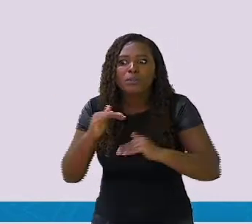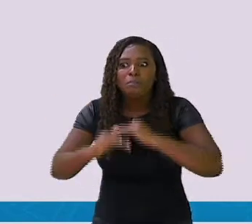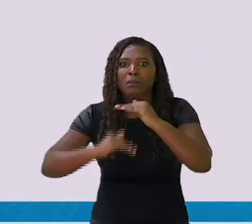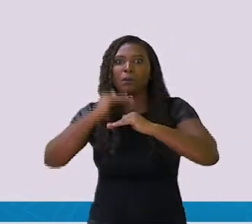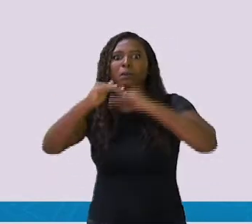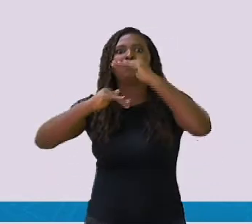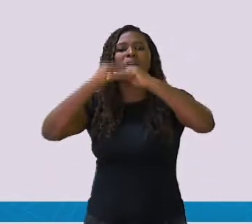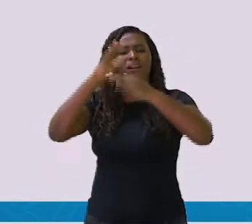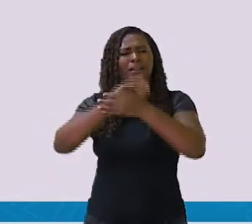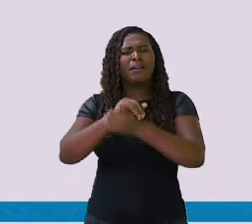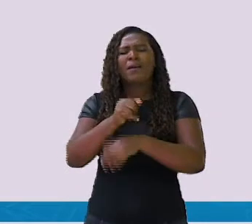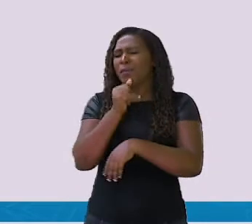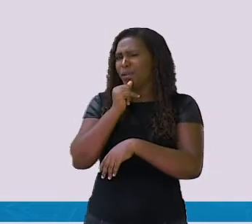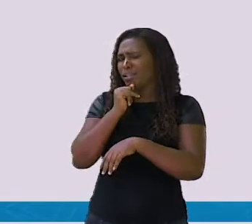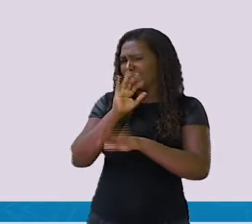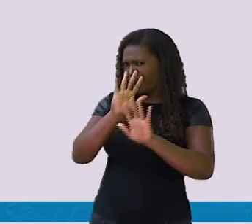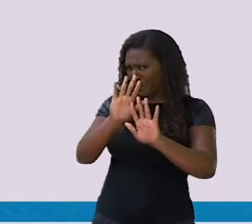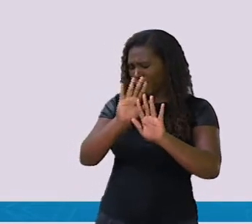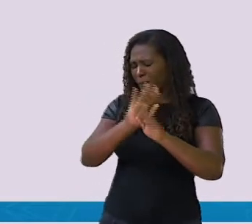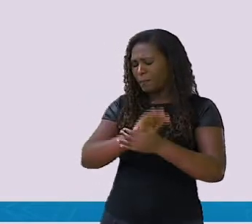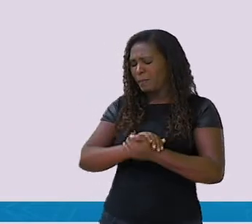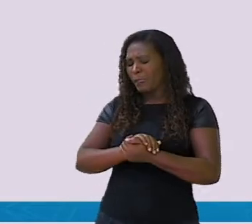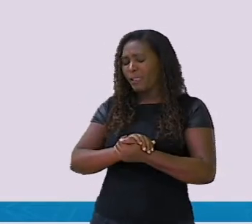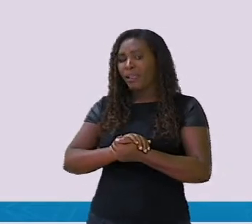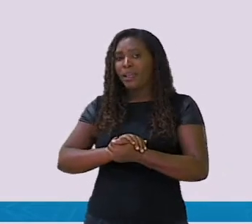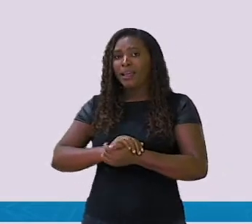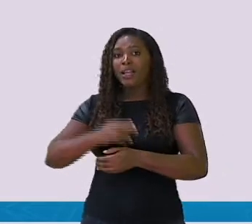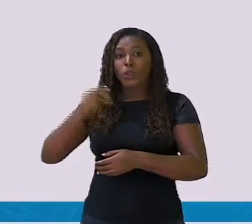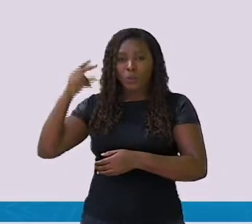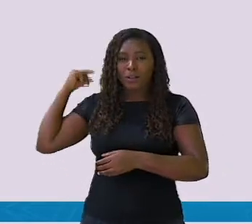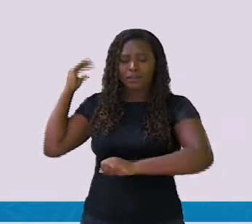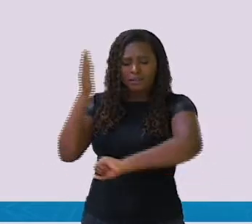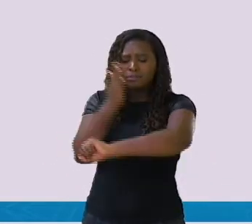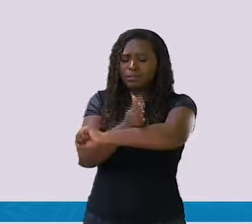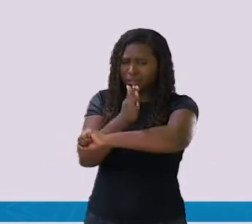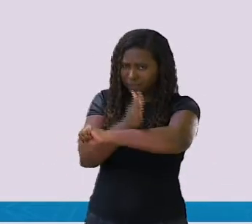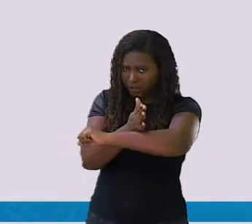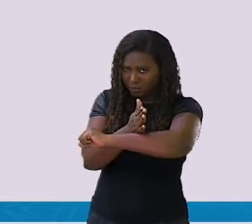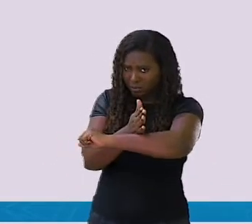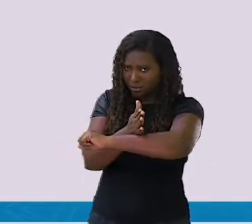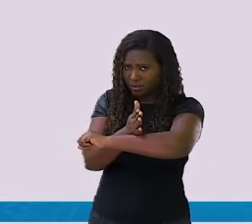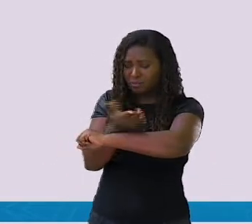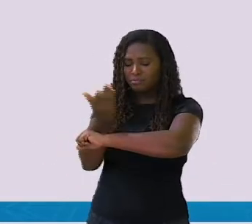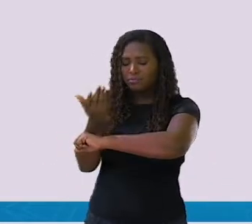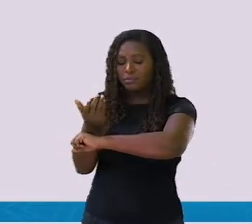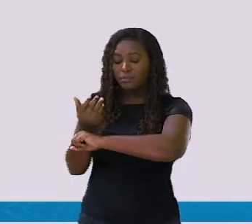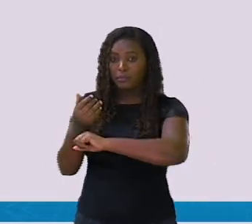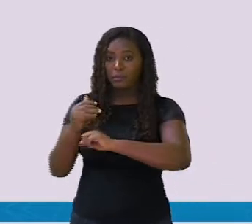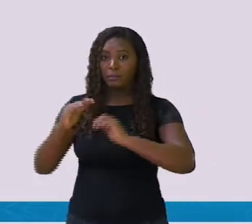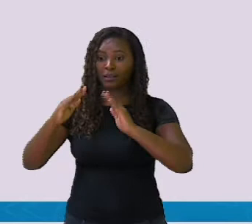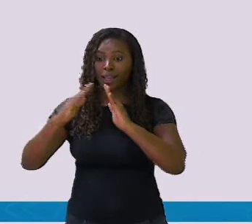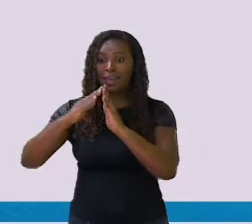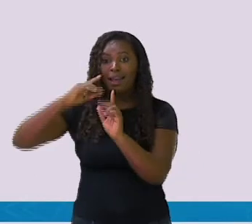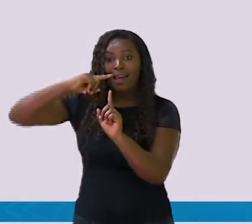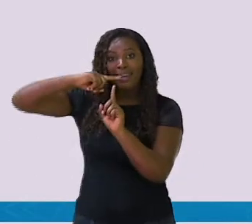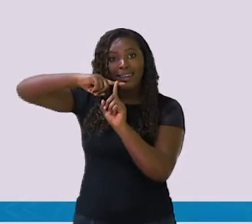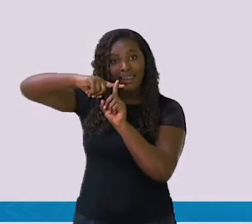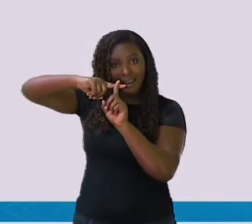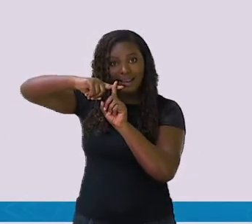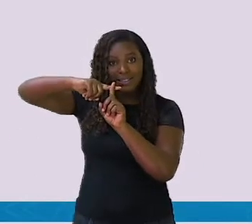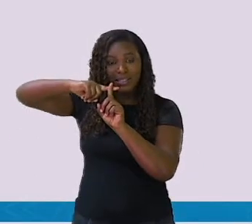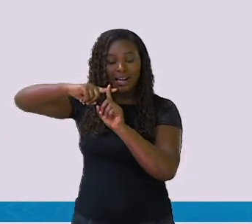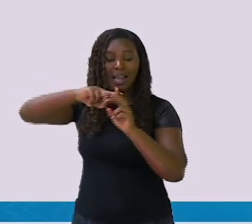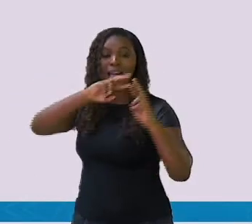Idade Média era responsabilidade da igreja. Existiam nesse período medieval escolas que